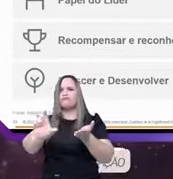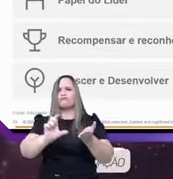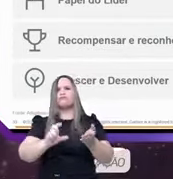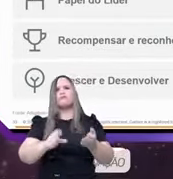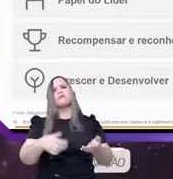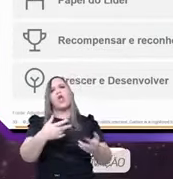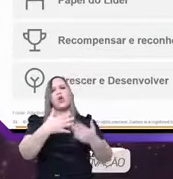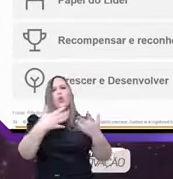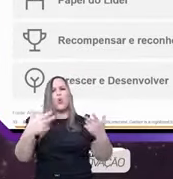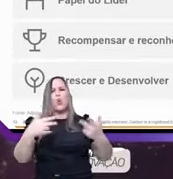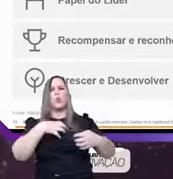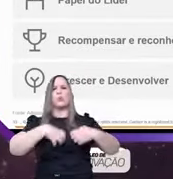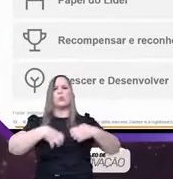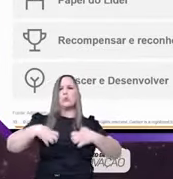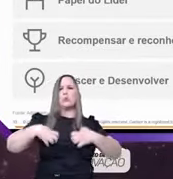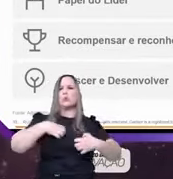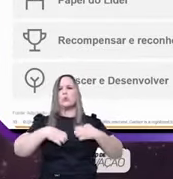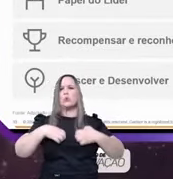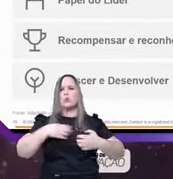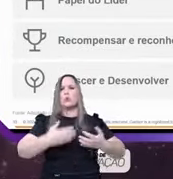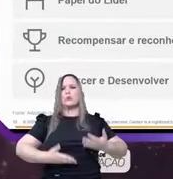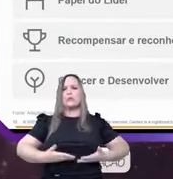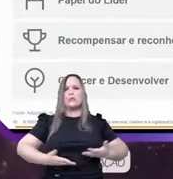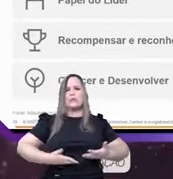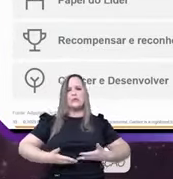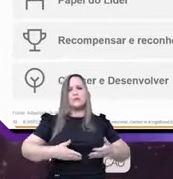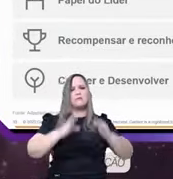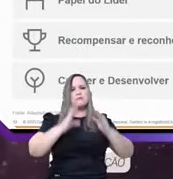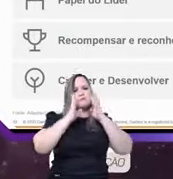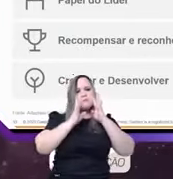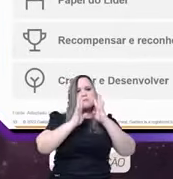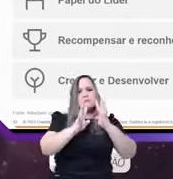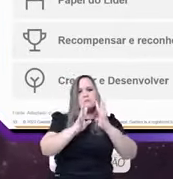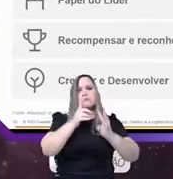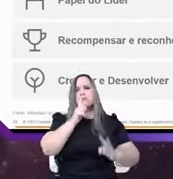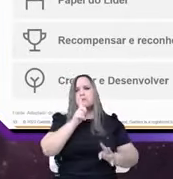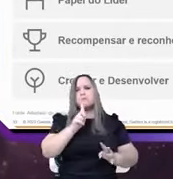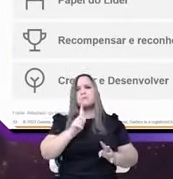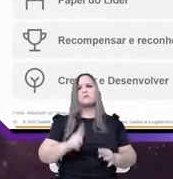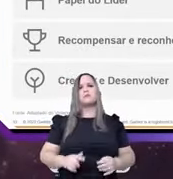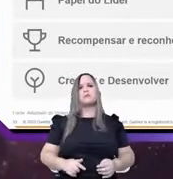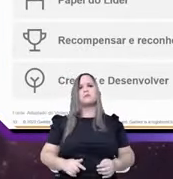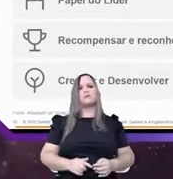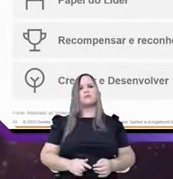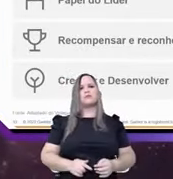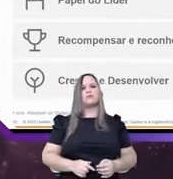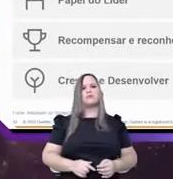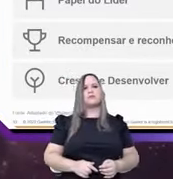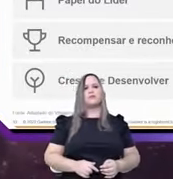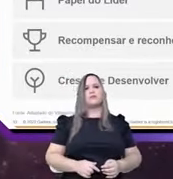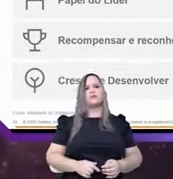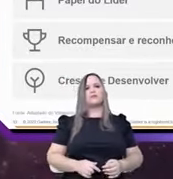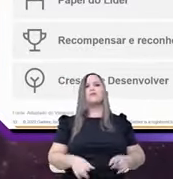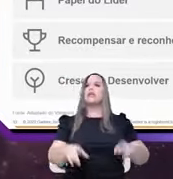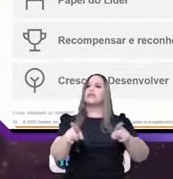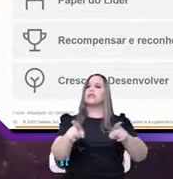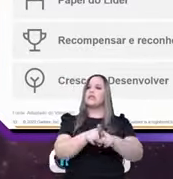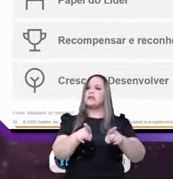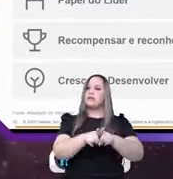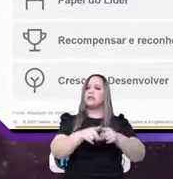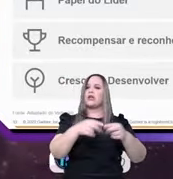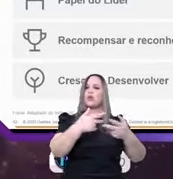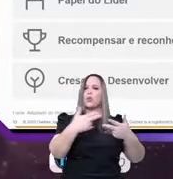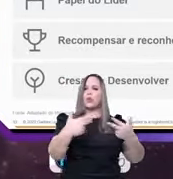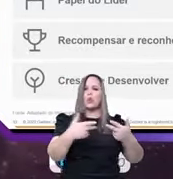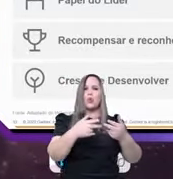anseios dos funcionários. E usando uma coisa chamada de produto orientado à hipótese.